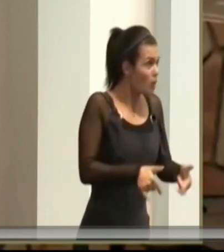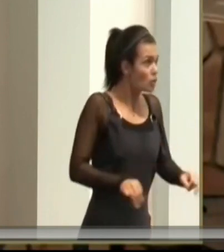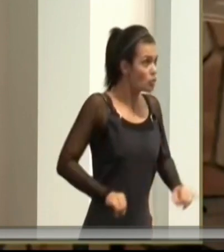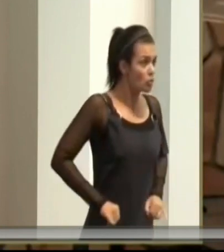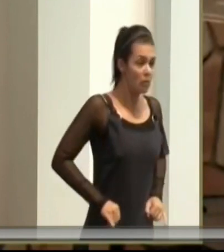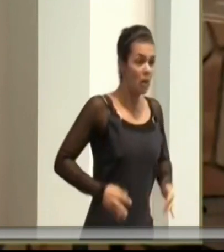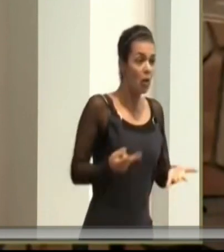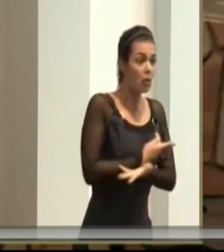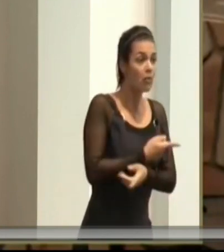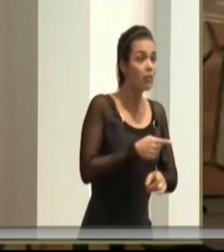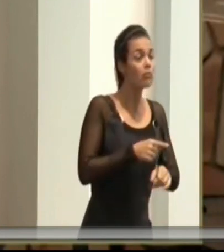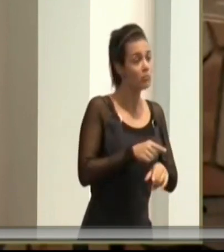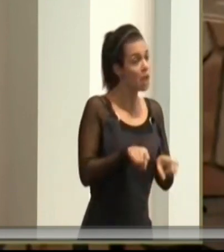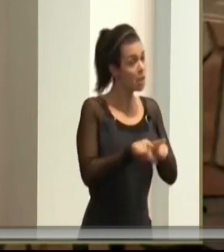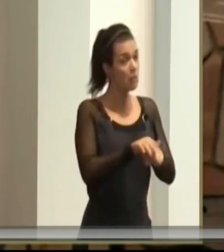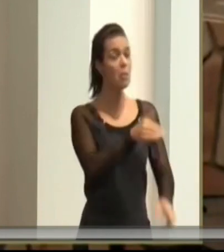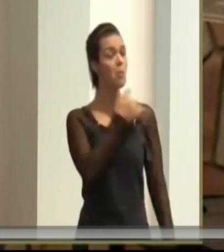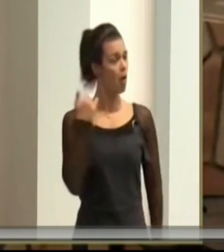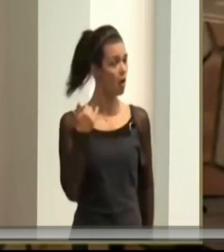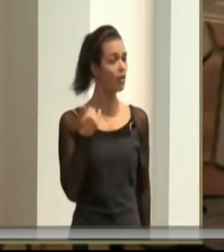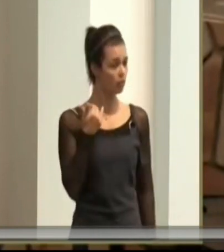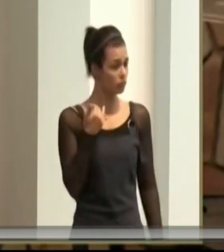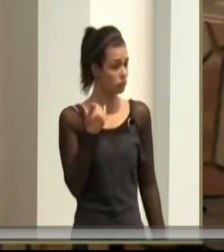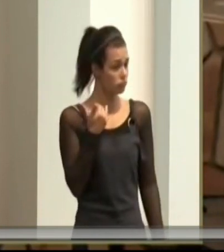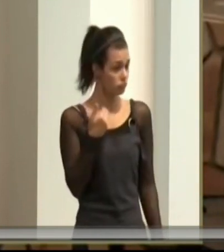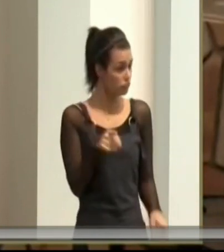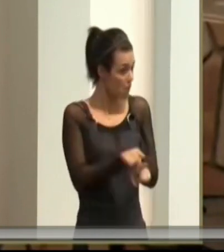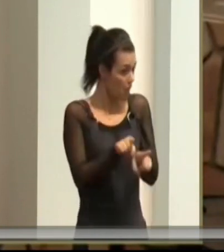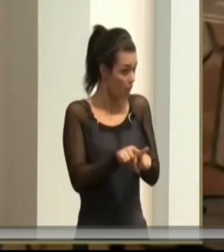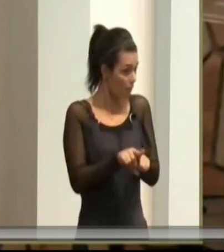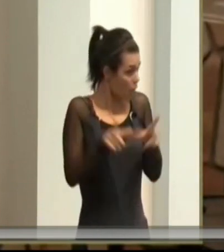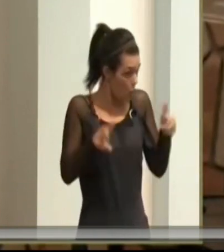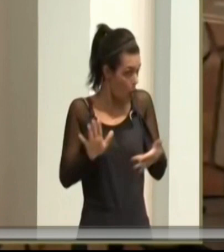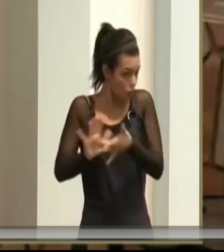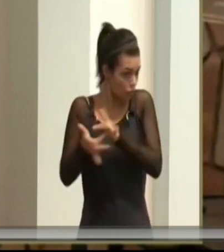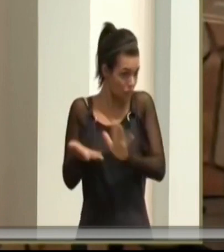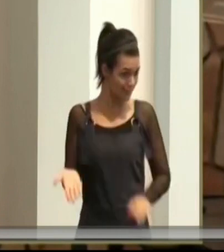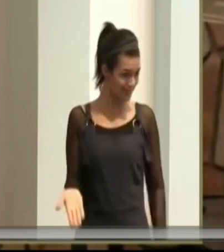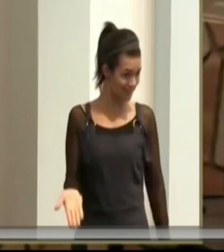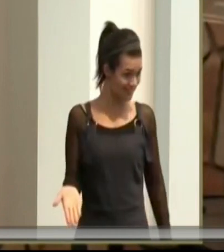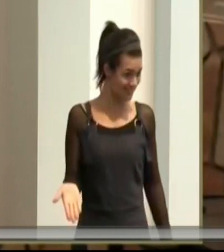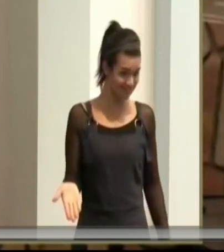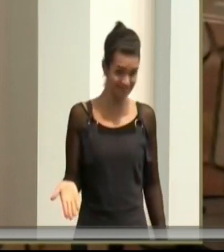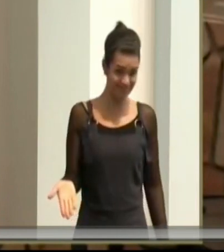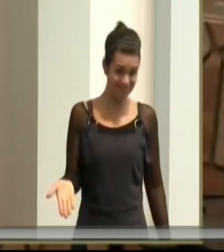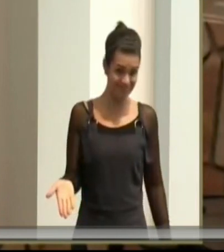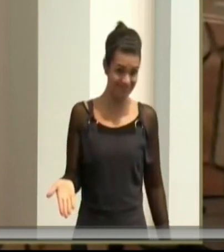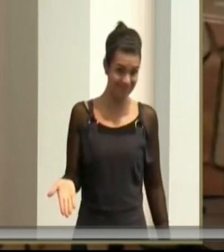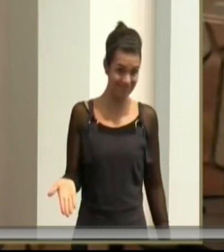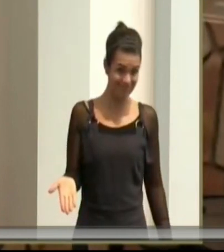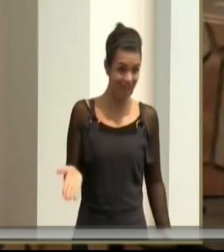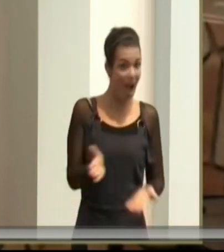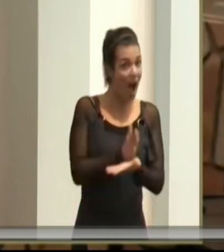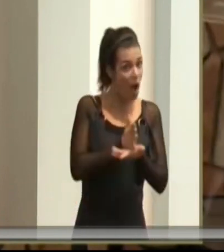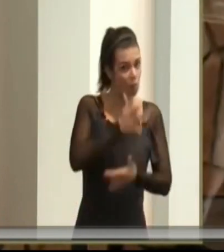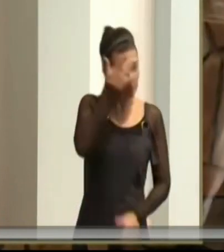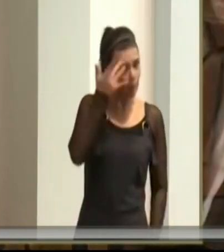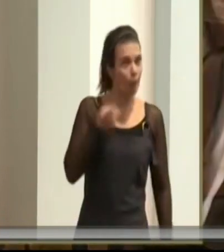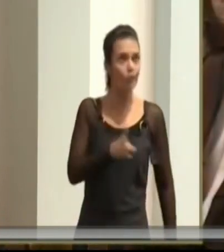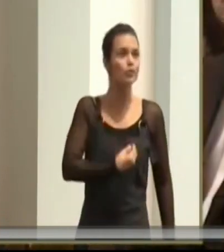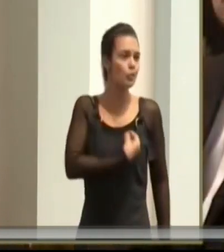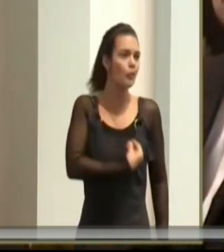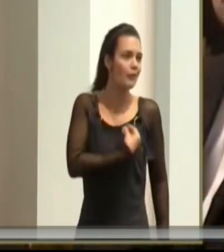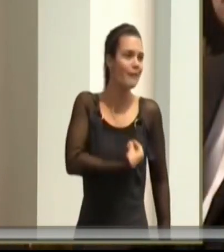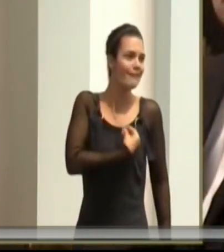mas morreram, tiveram um fim. Alguns ainda sobrevivem com as